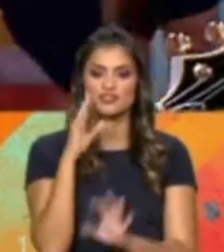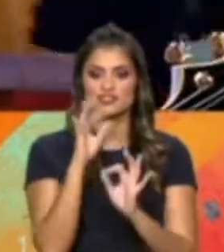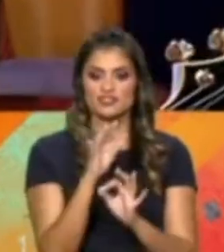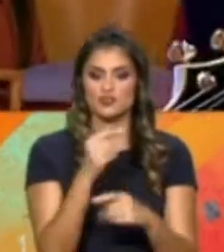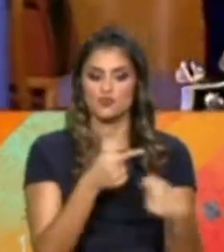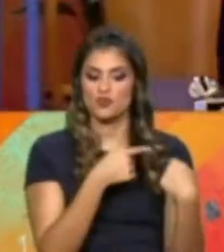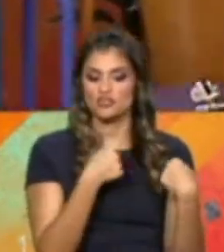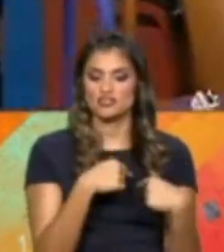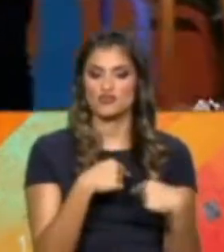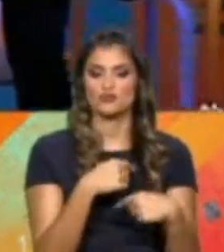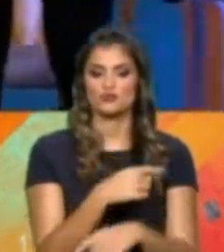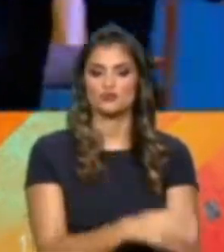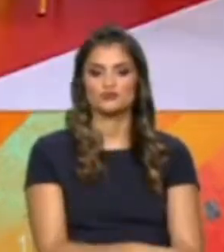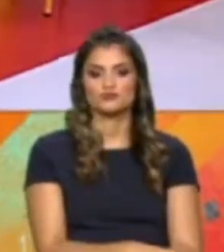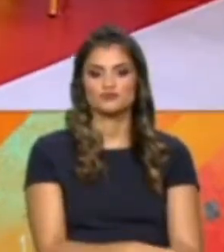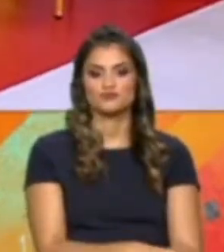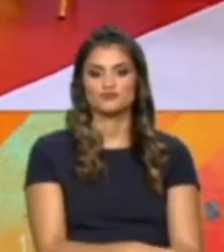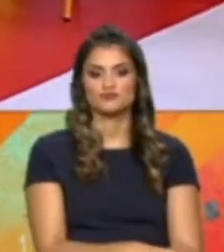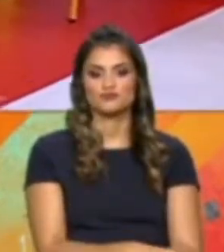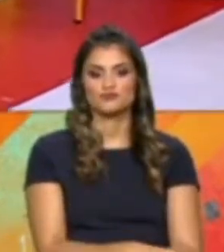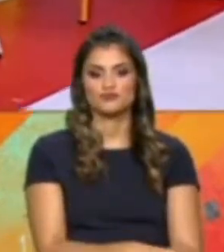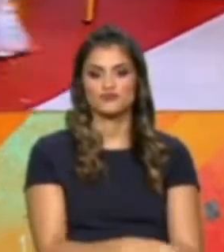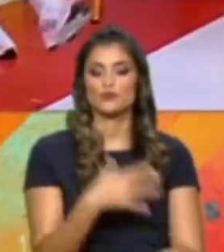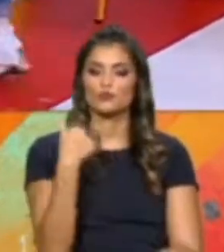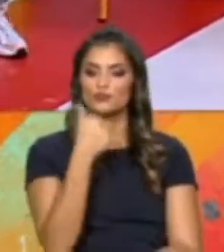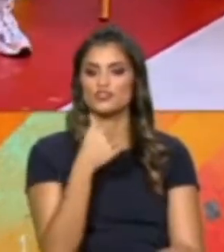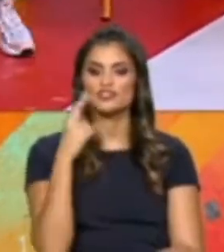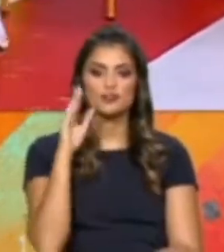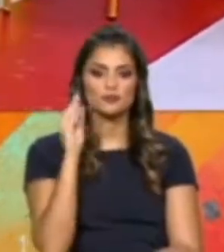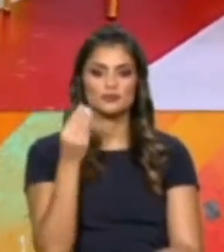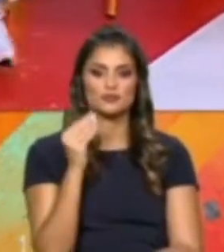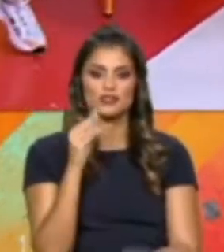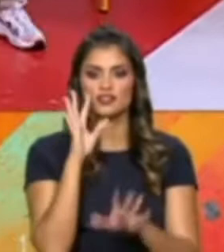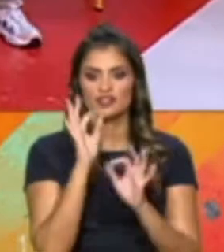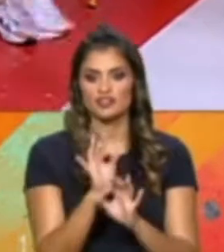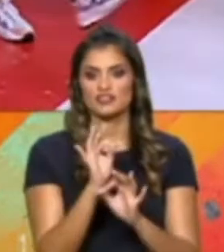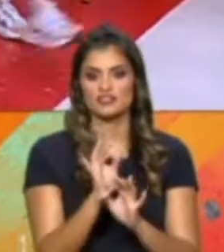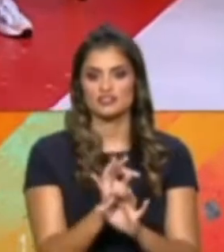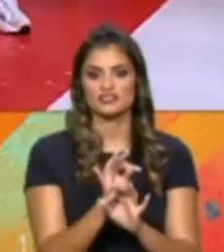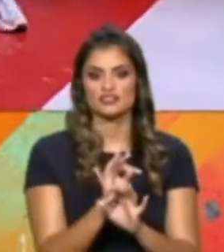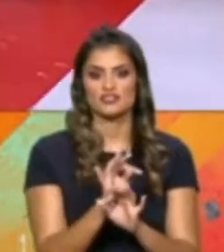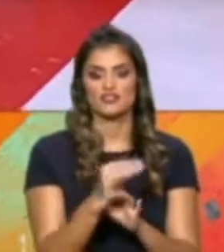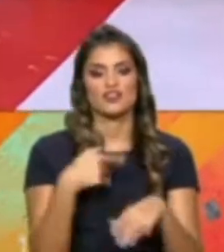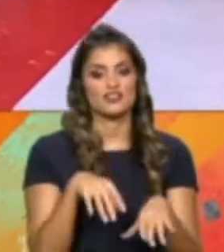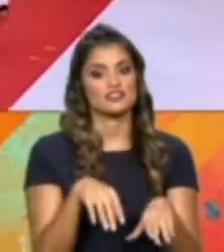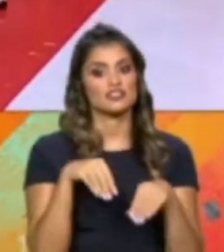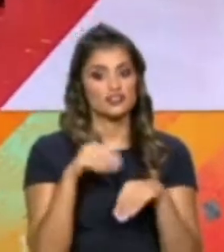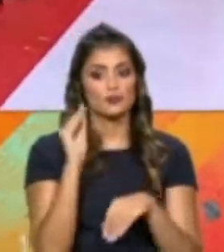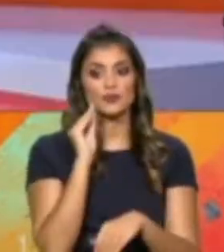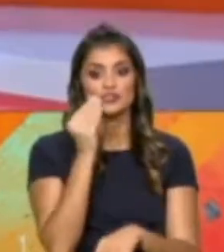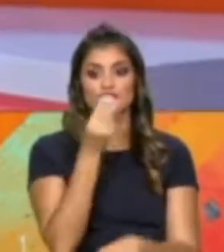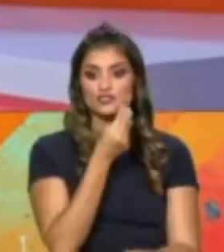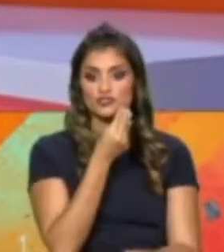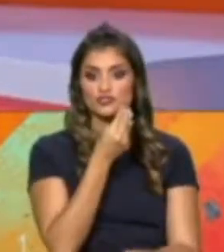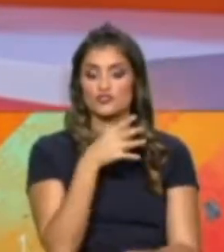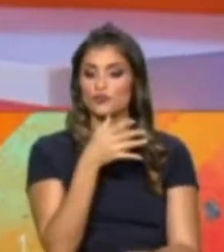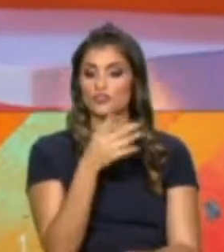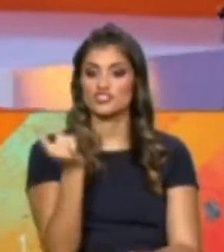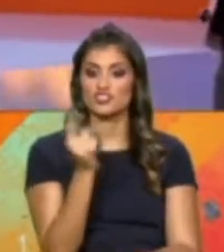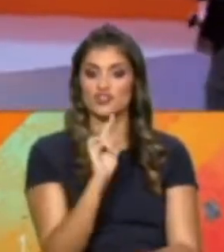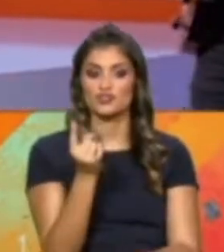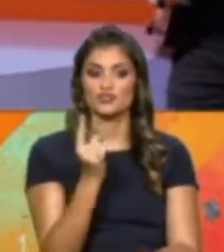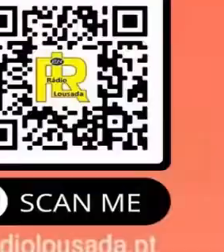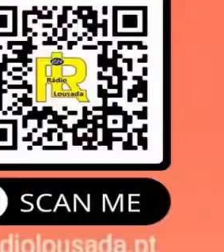meu coração. Linda menina, deita em meu regaço, aceita um beijinho, não digas